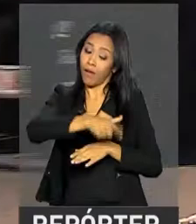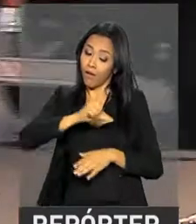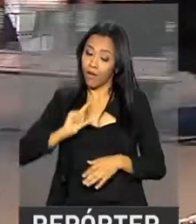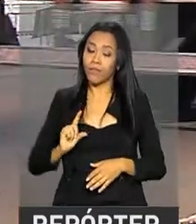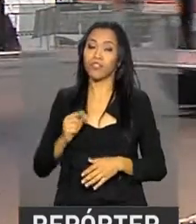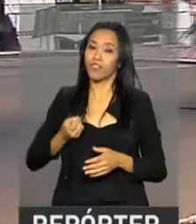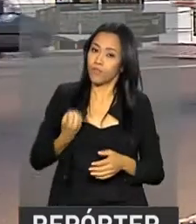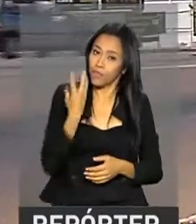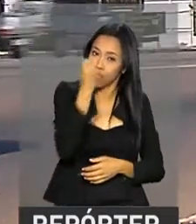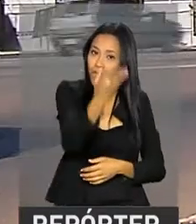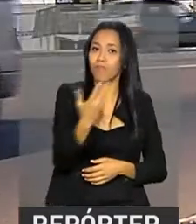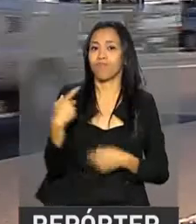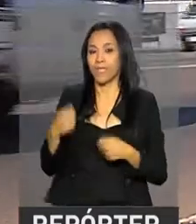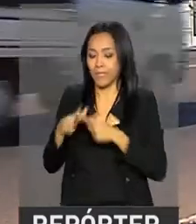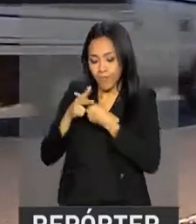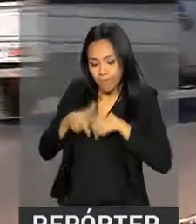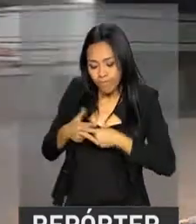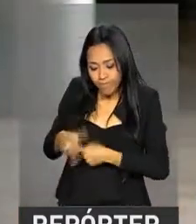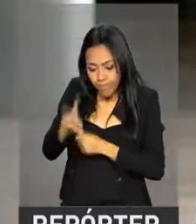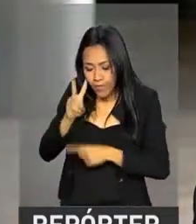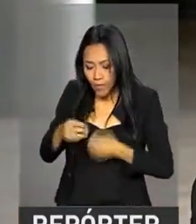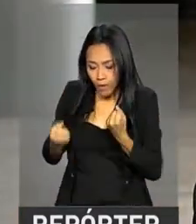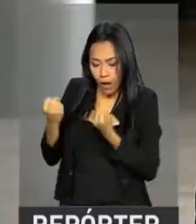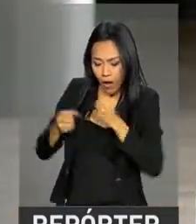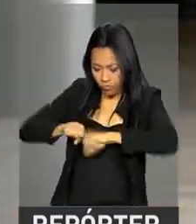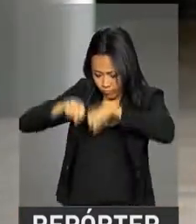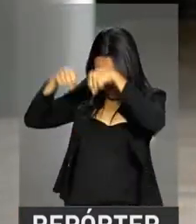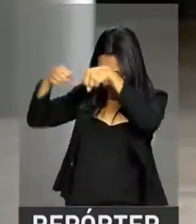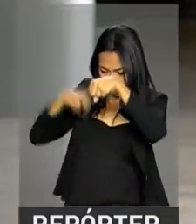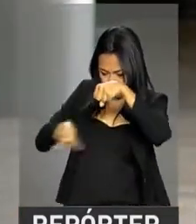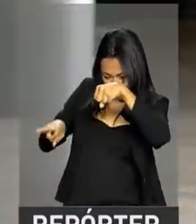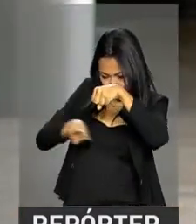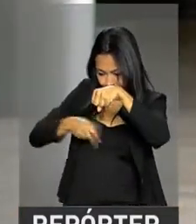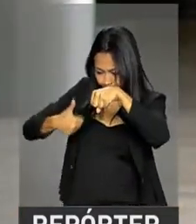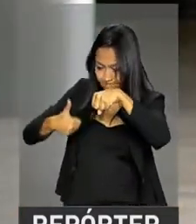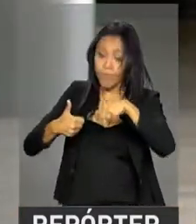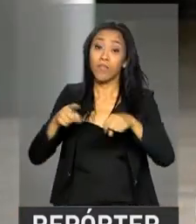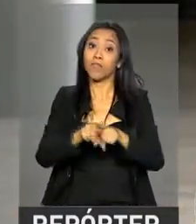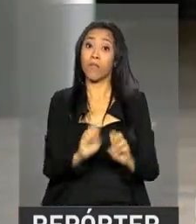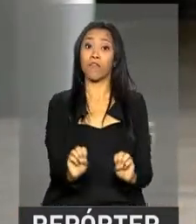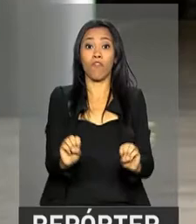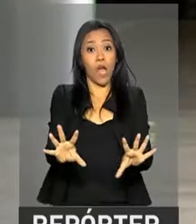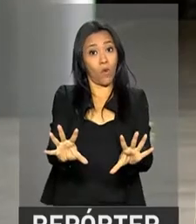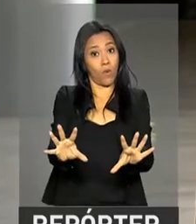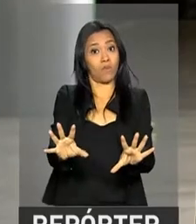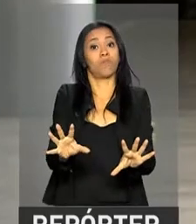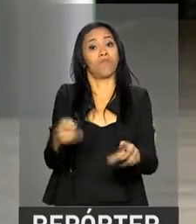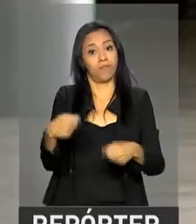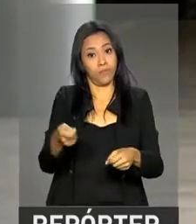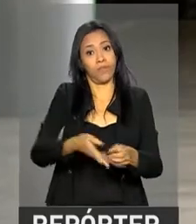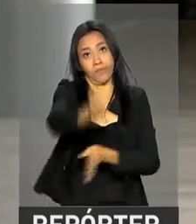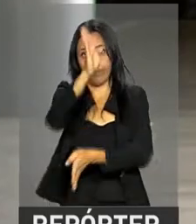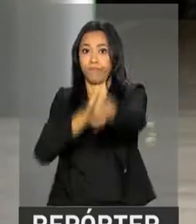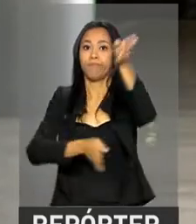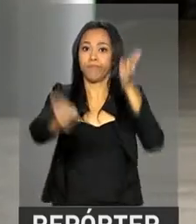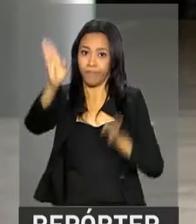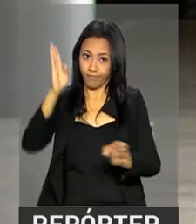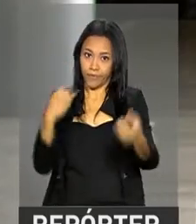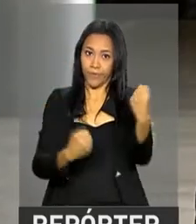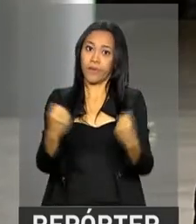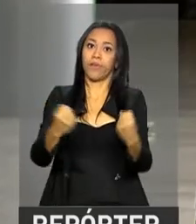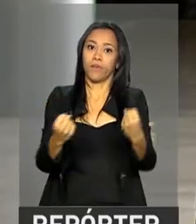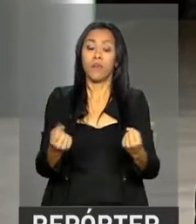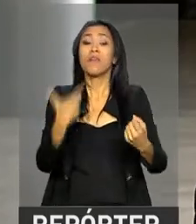antes de pegar a estrada e não se esqueça de ligar os faróis durante o dia nas rodovias e quem vai